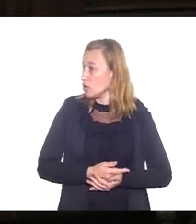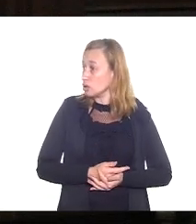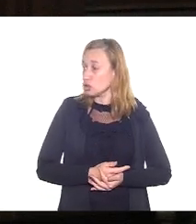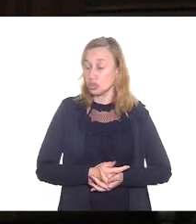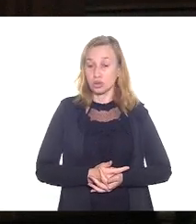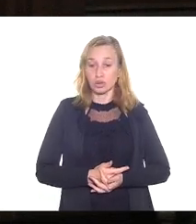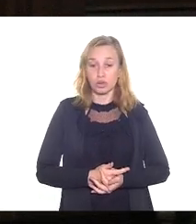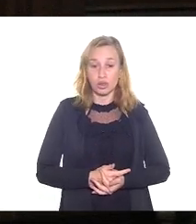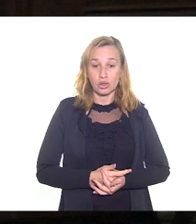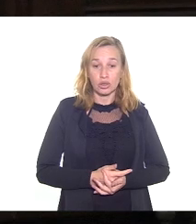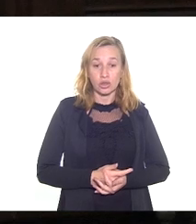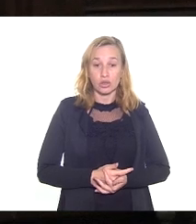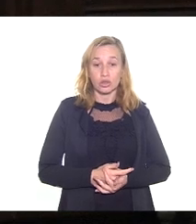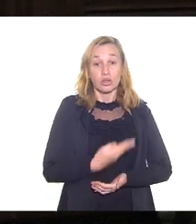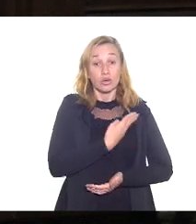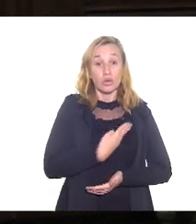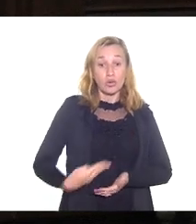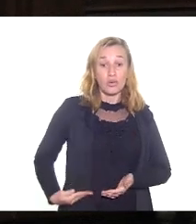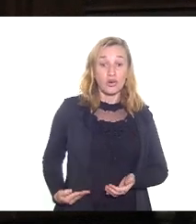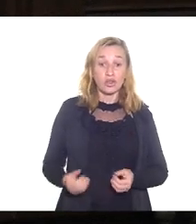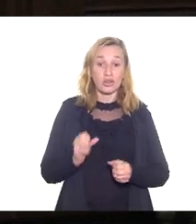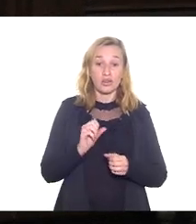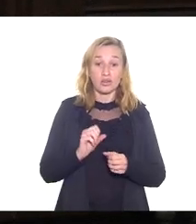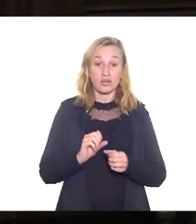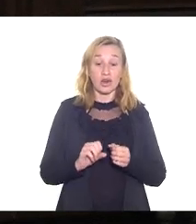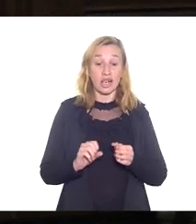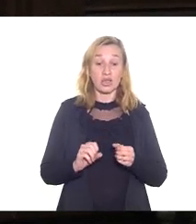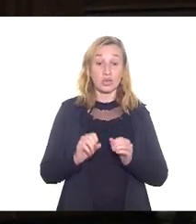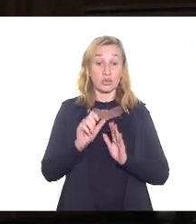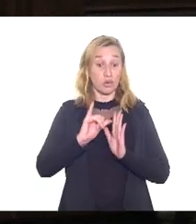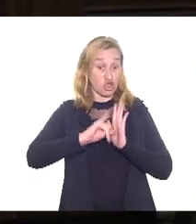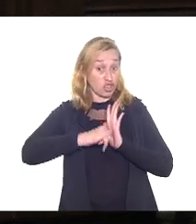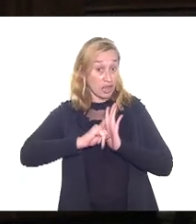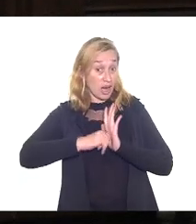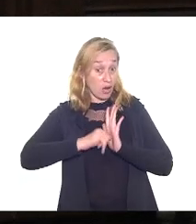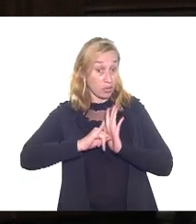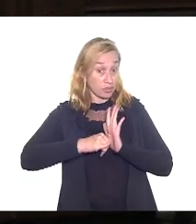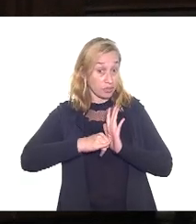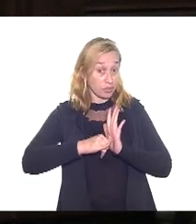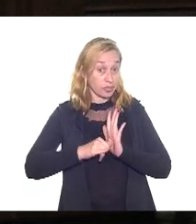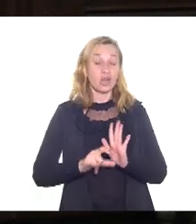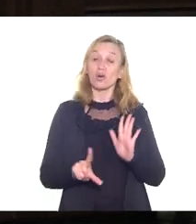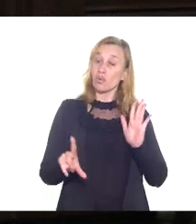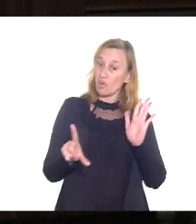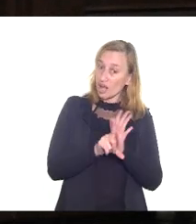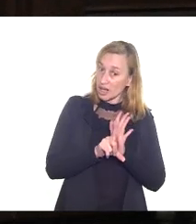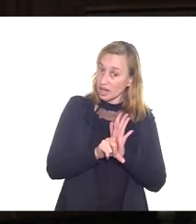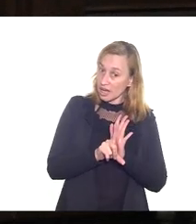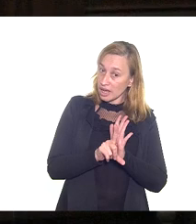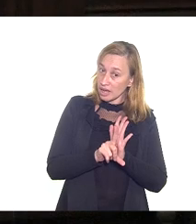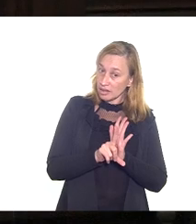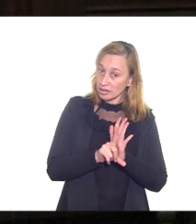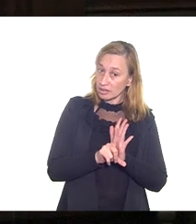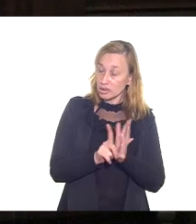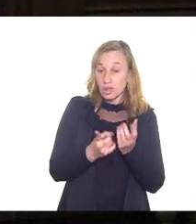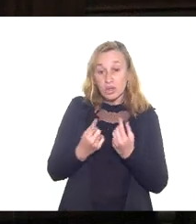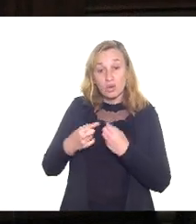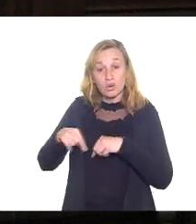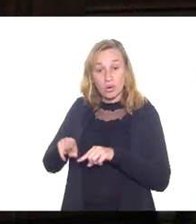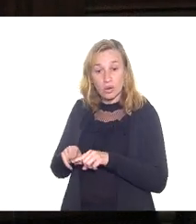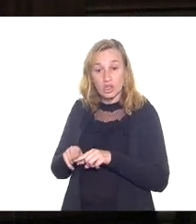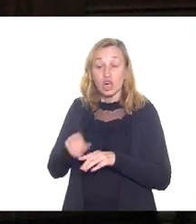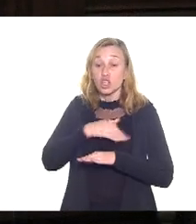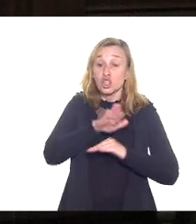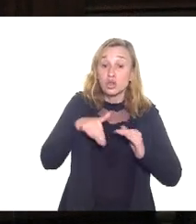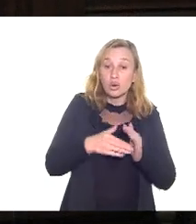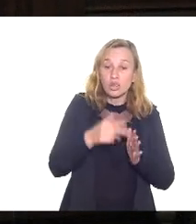O governo faz um edital com a legislação do leilão em reverso, de todo